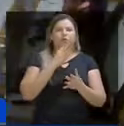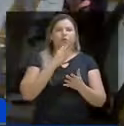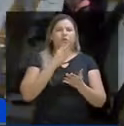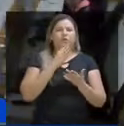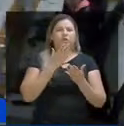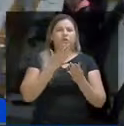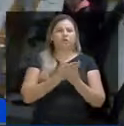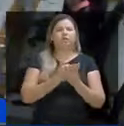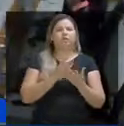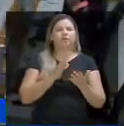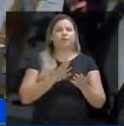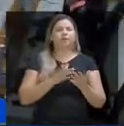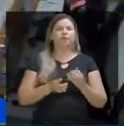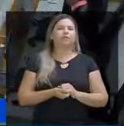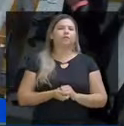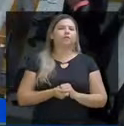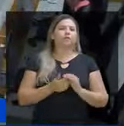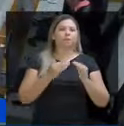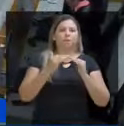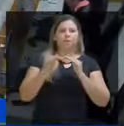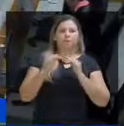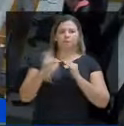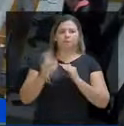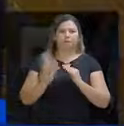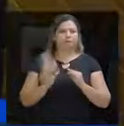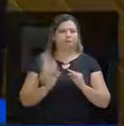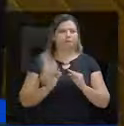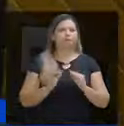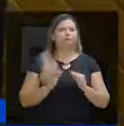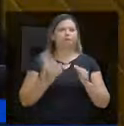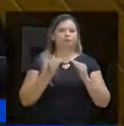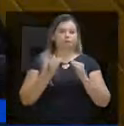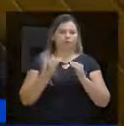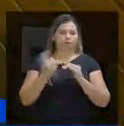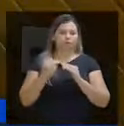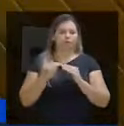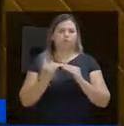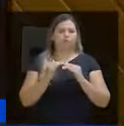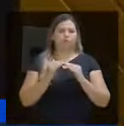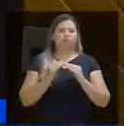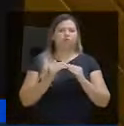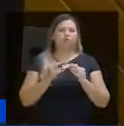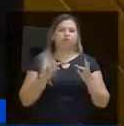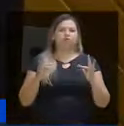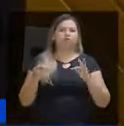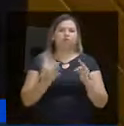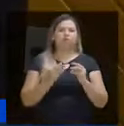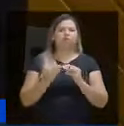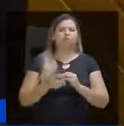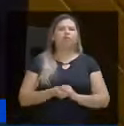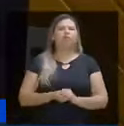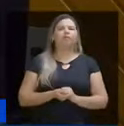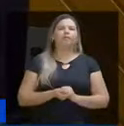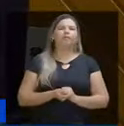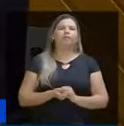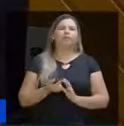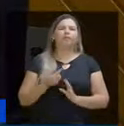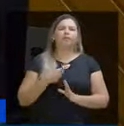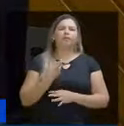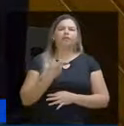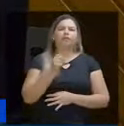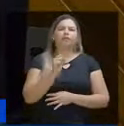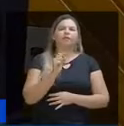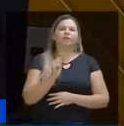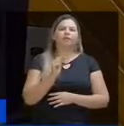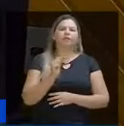Alguma objeção ao conhecimento? Não, está conhecida a unanimidade. Presidente, defende a recorrente que, após